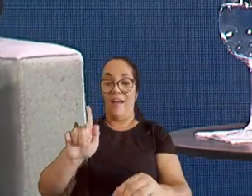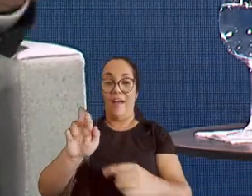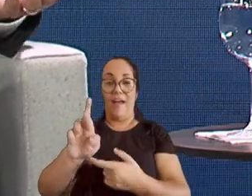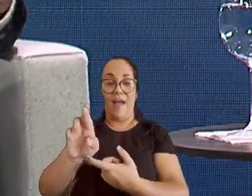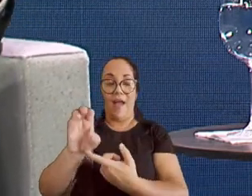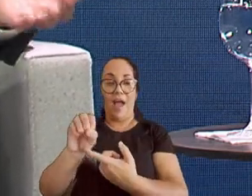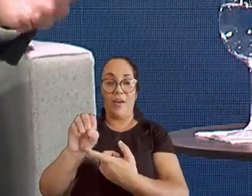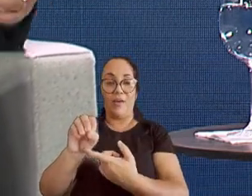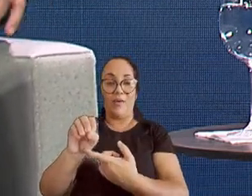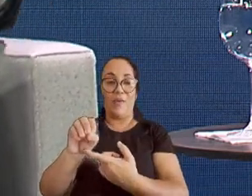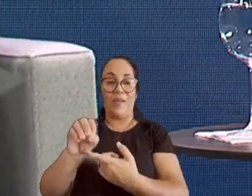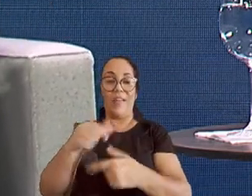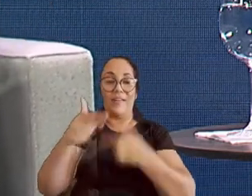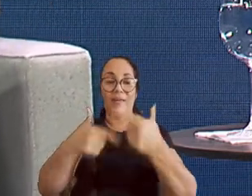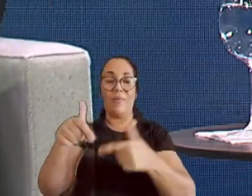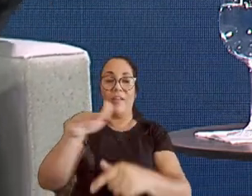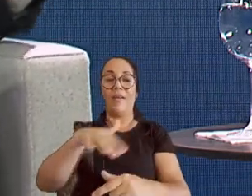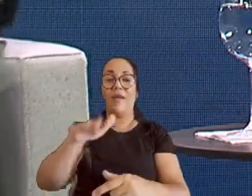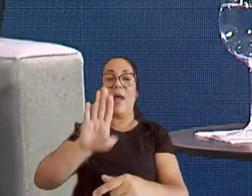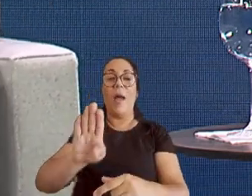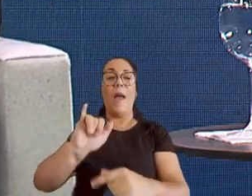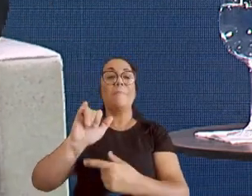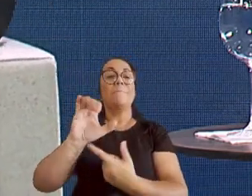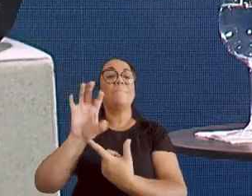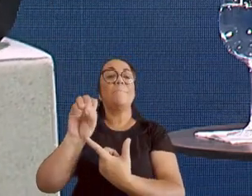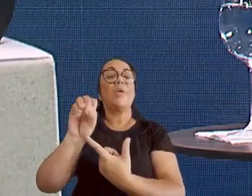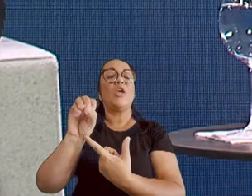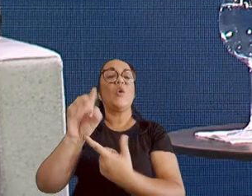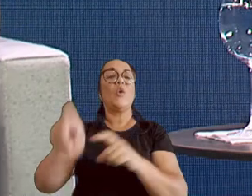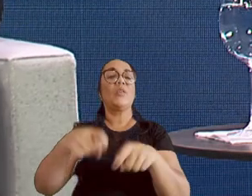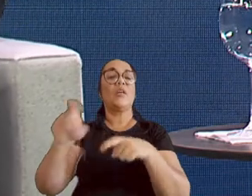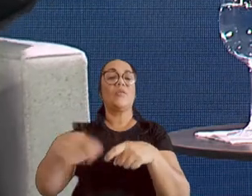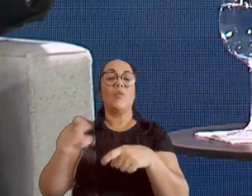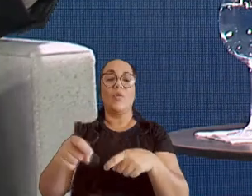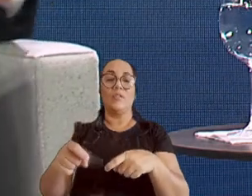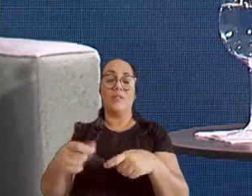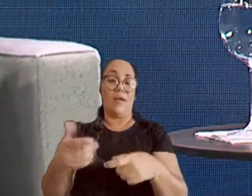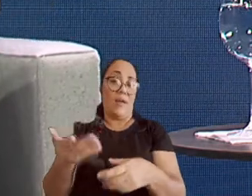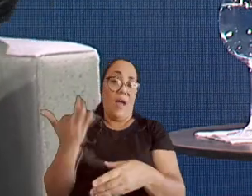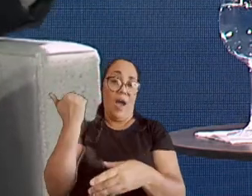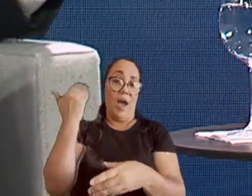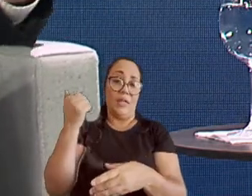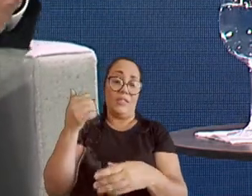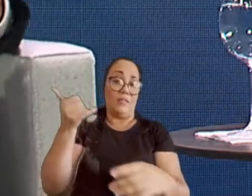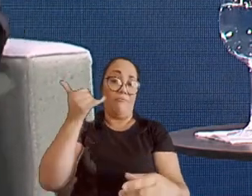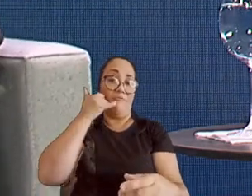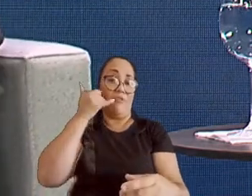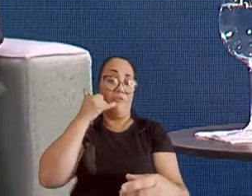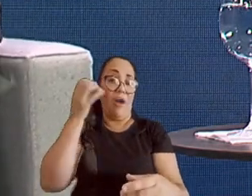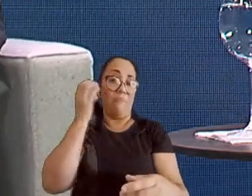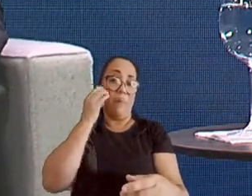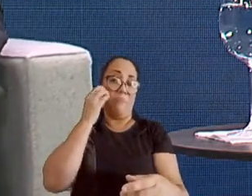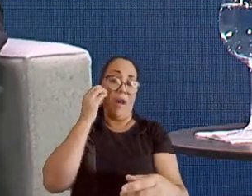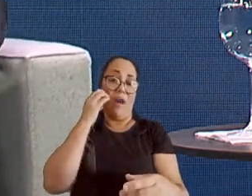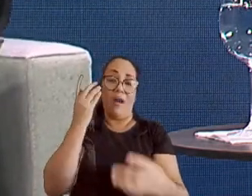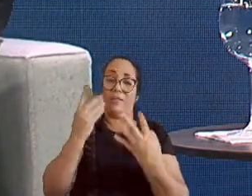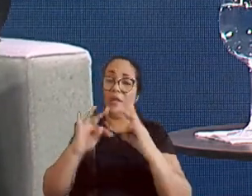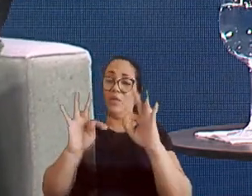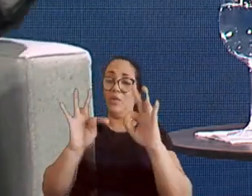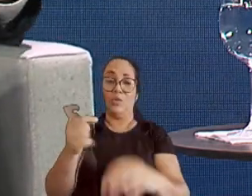você não tinha cego de conectividade você não tinha Cloud você não tinha smartphone você não tinha software você não tinha equipamentos